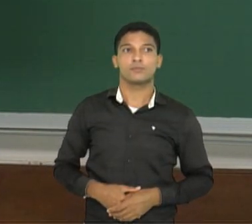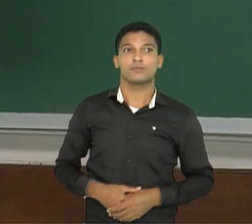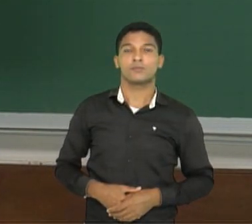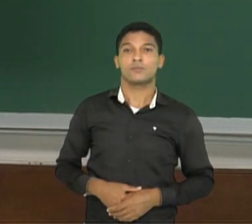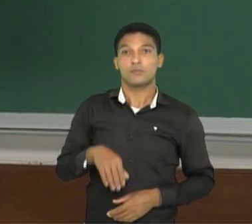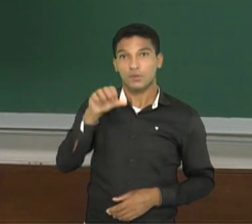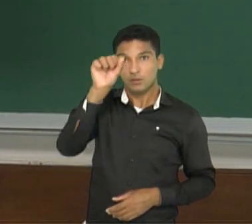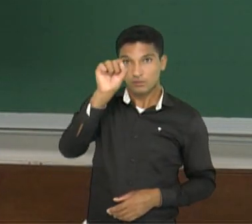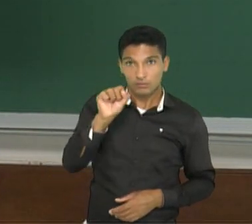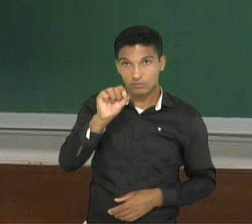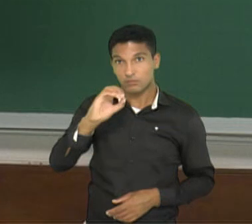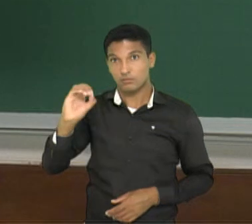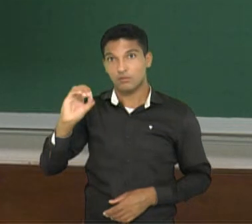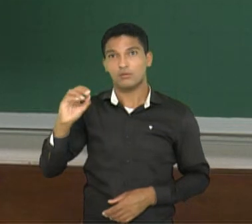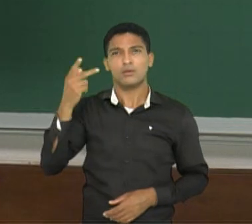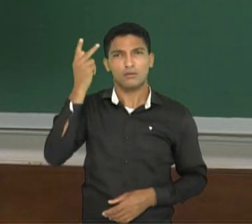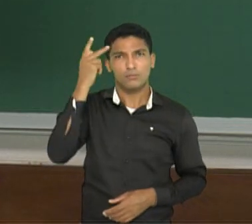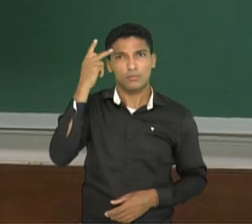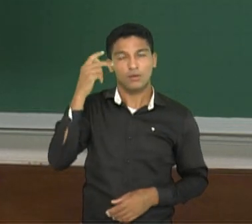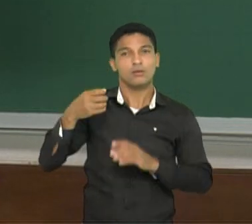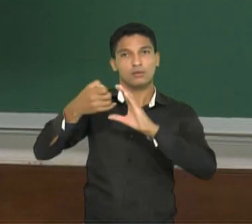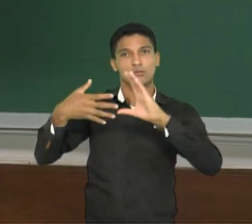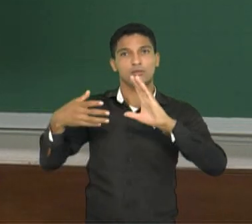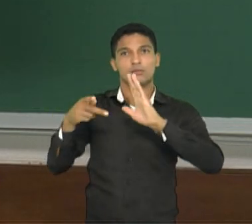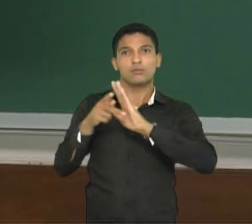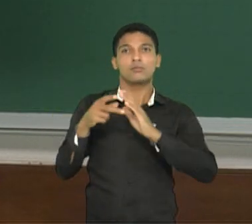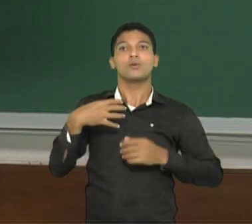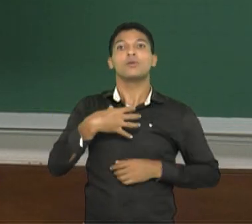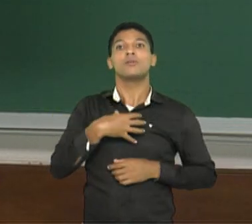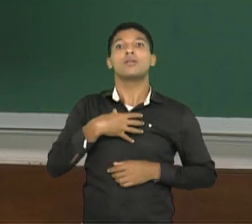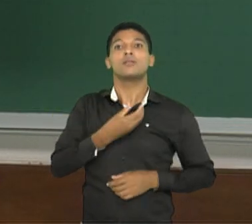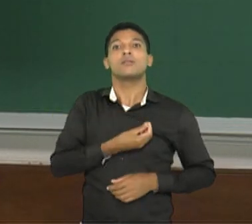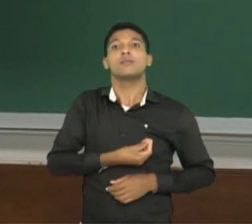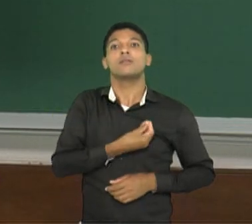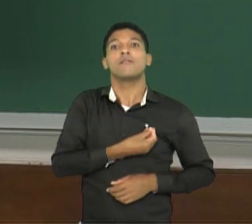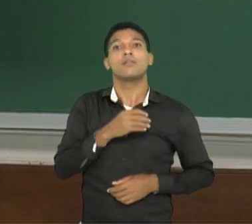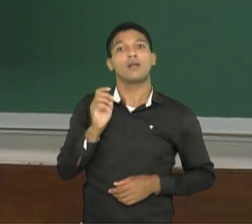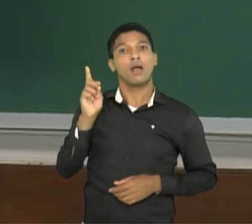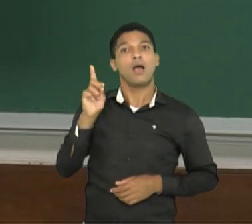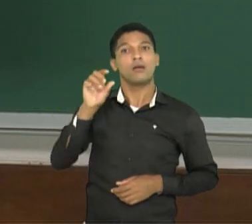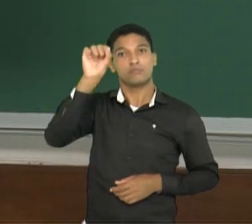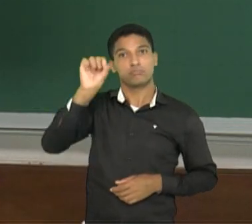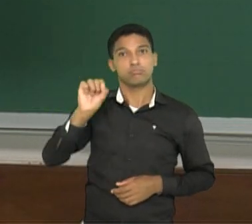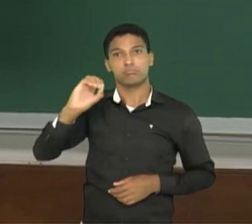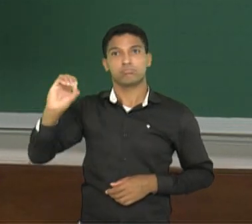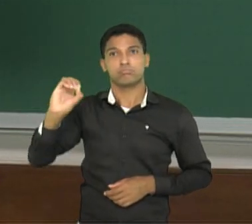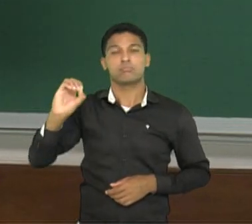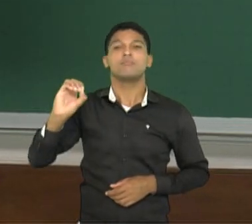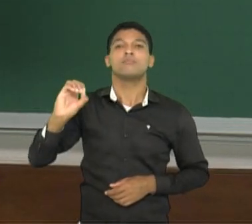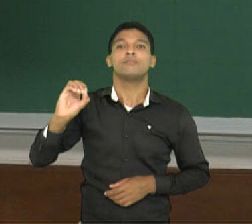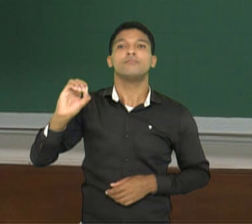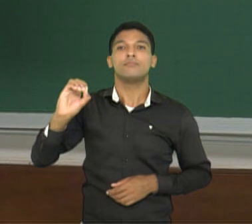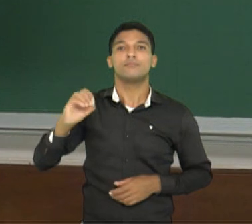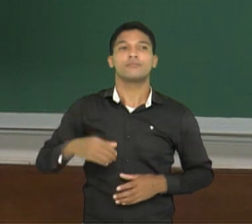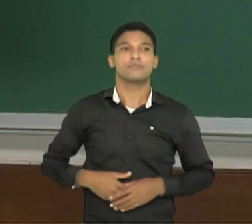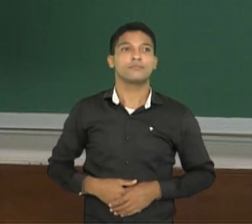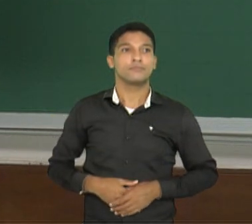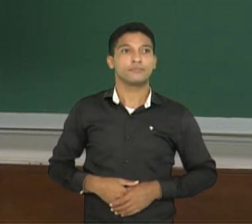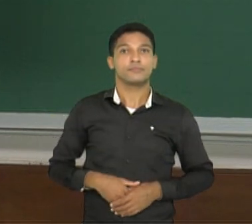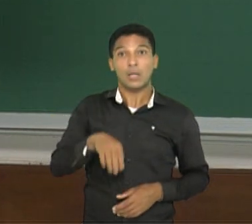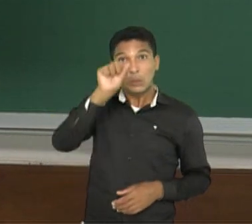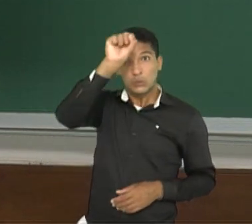outros exemplos que são características dos modos de viver da região sudeste, né, dos hábitos e costumes. E no